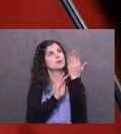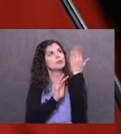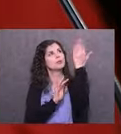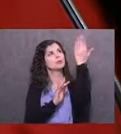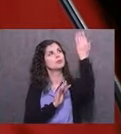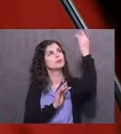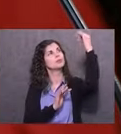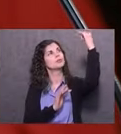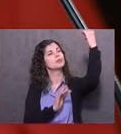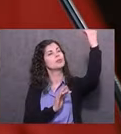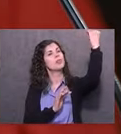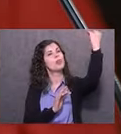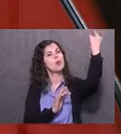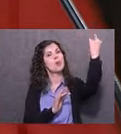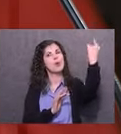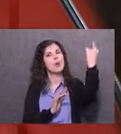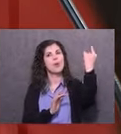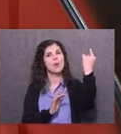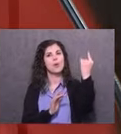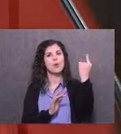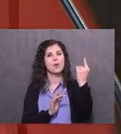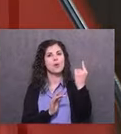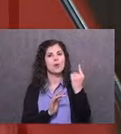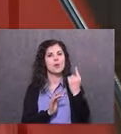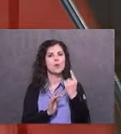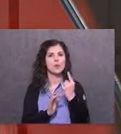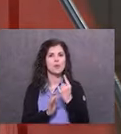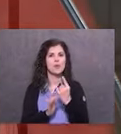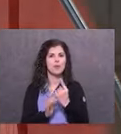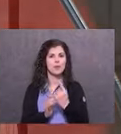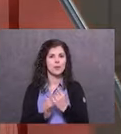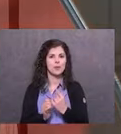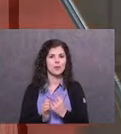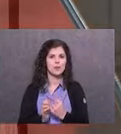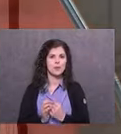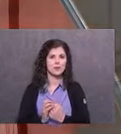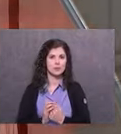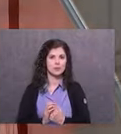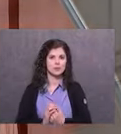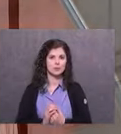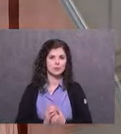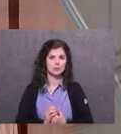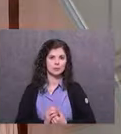Vinde, Senhor